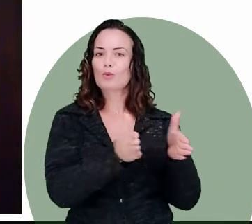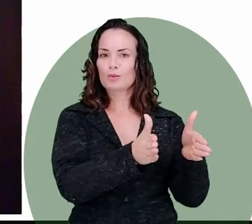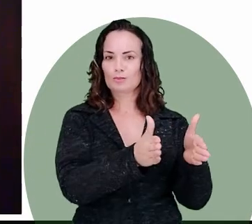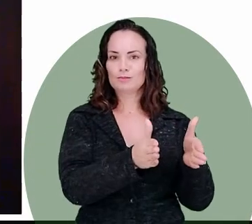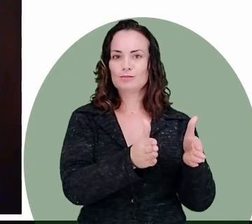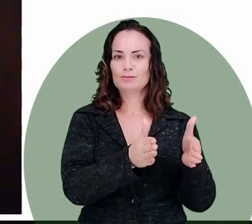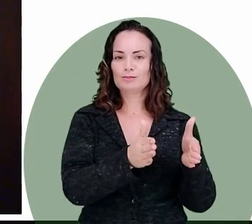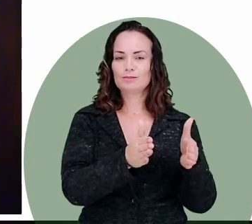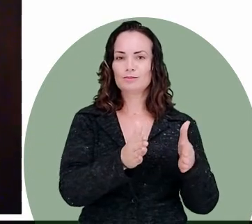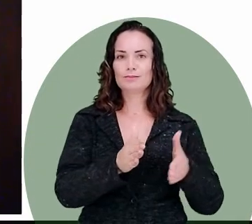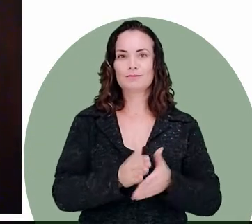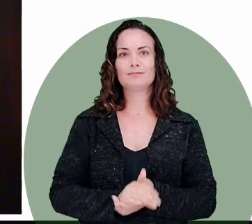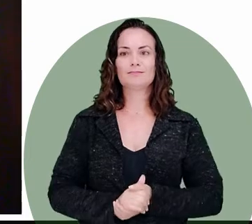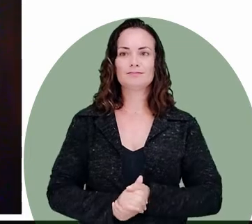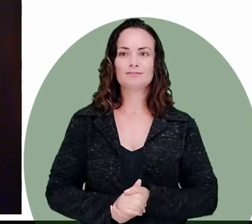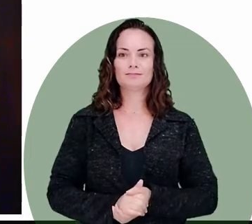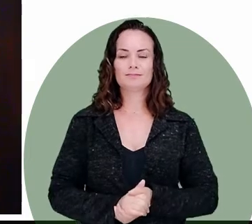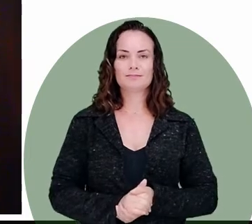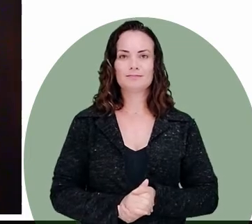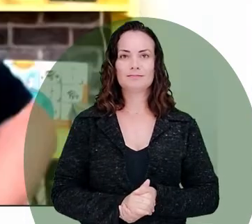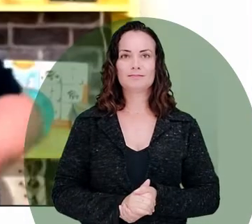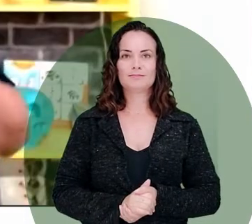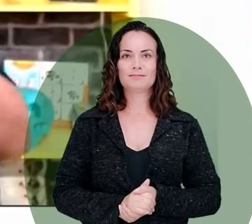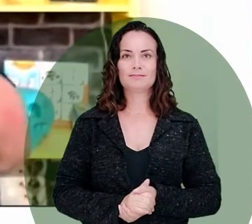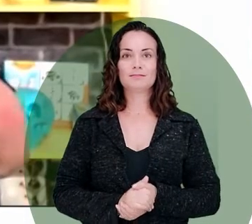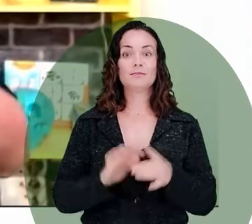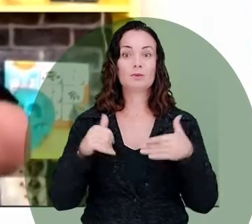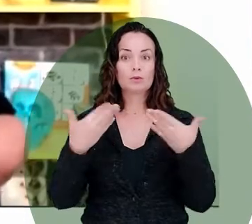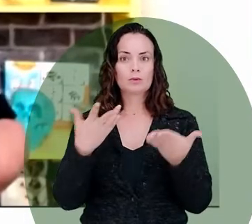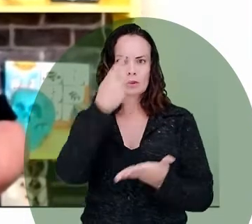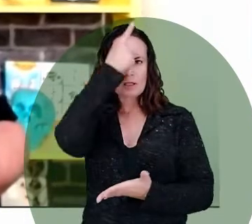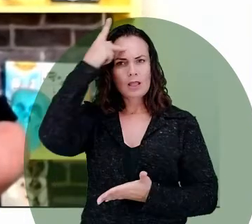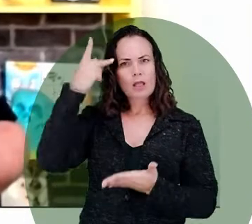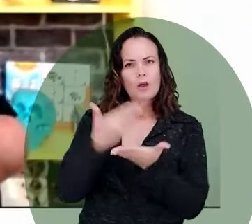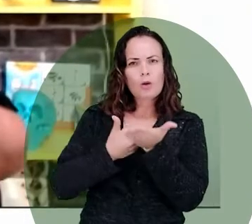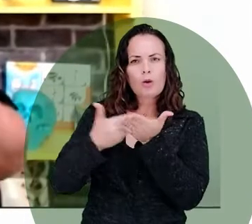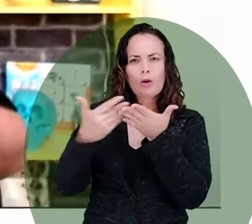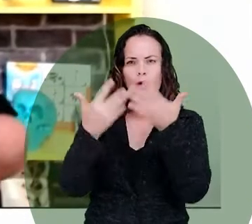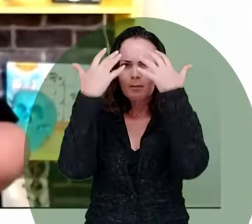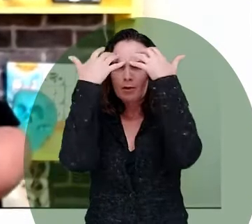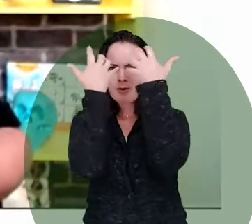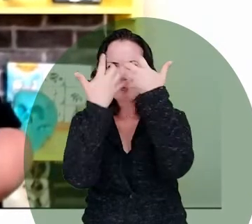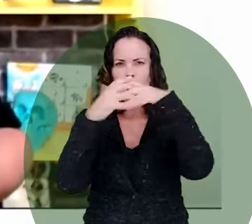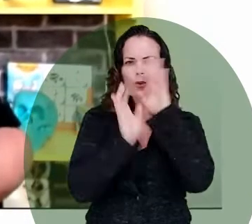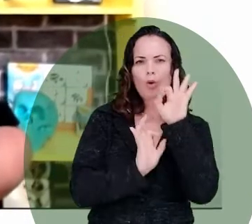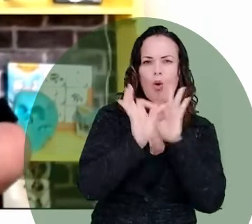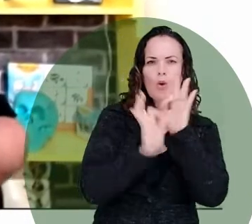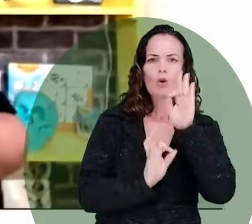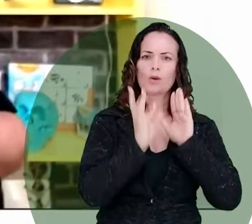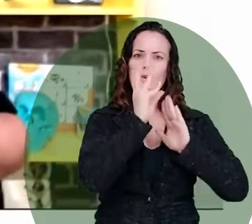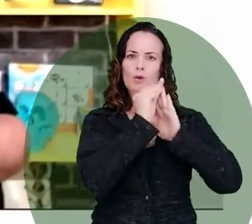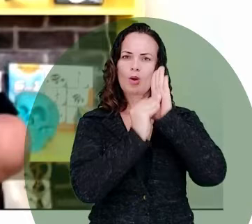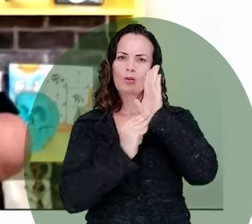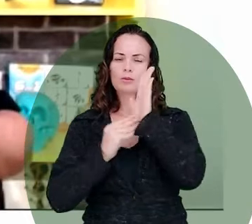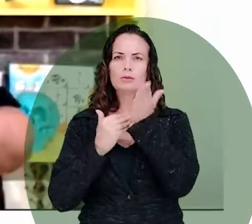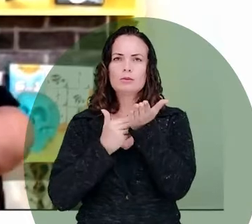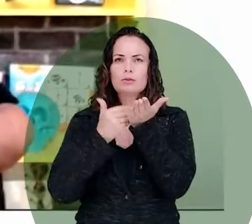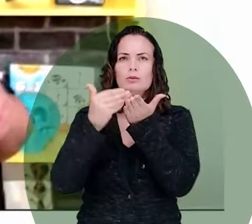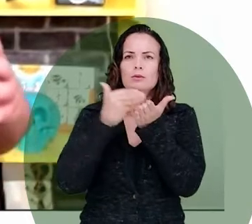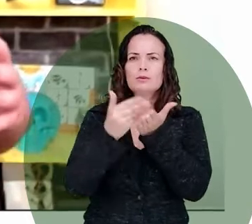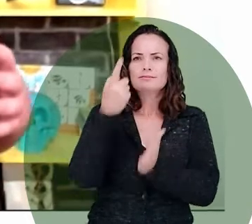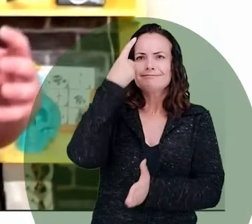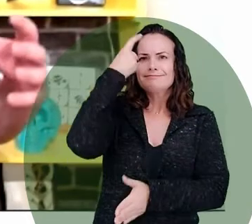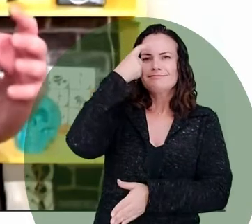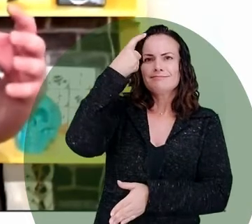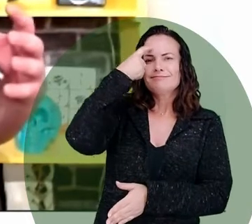do riacho que passava perto da escola. Quando a pessoa começa a raciocinar, organizar aquele conteúdo e começa a pensar